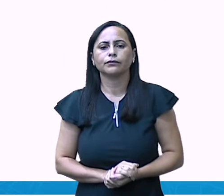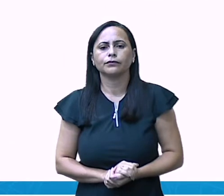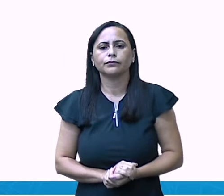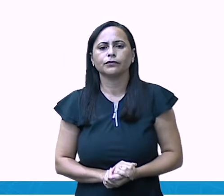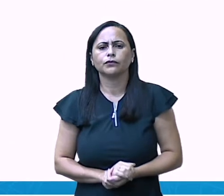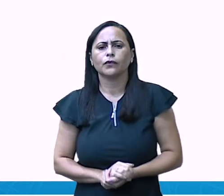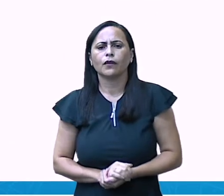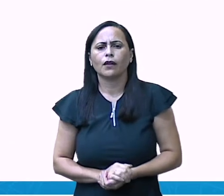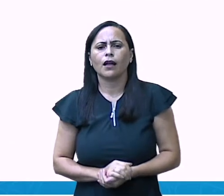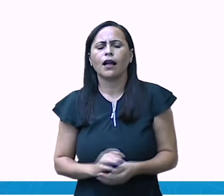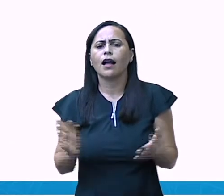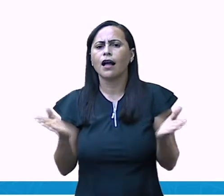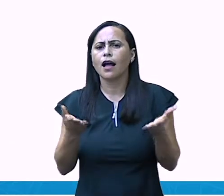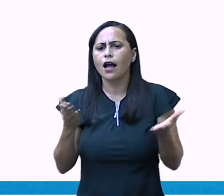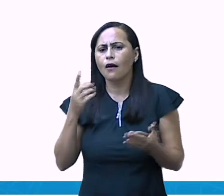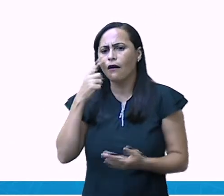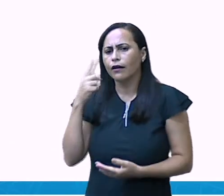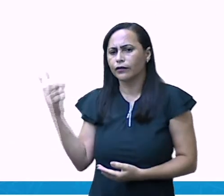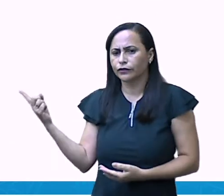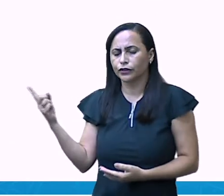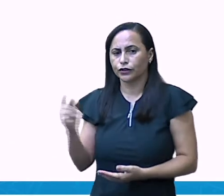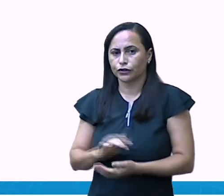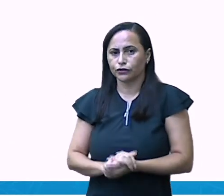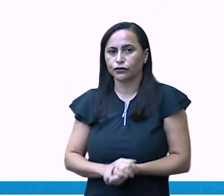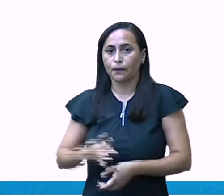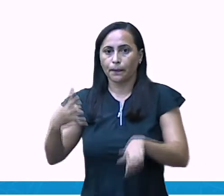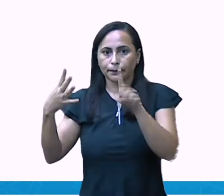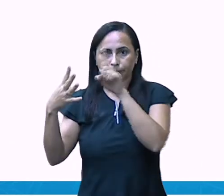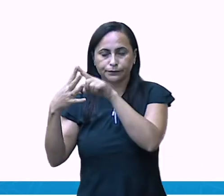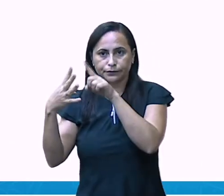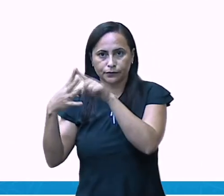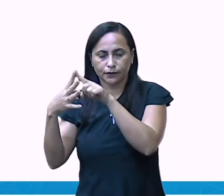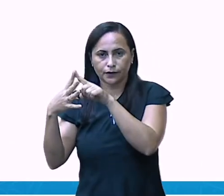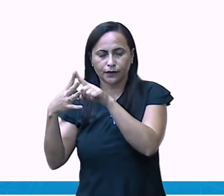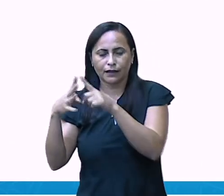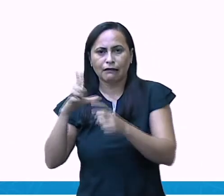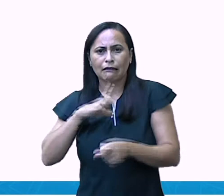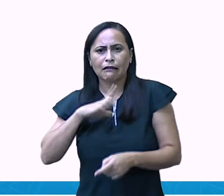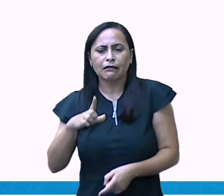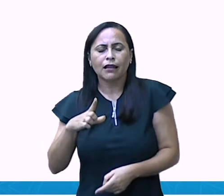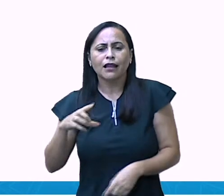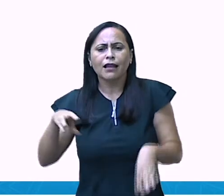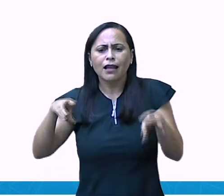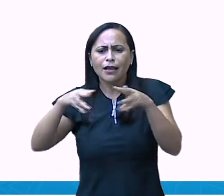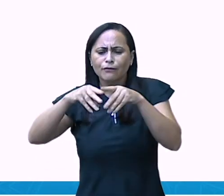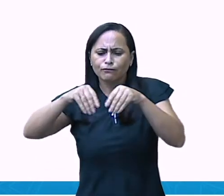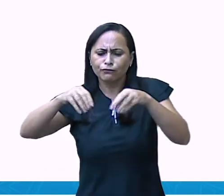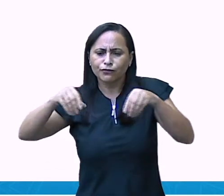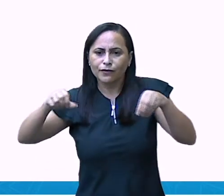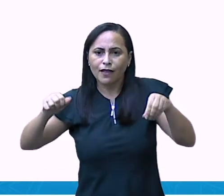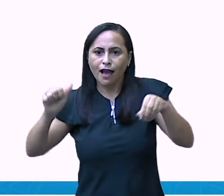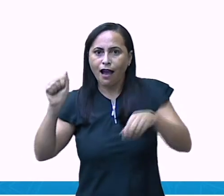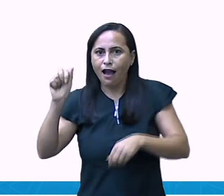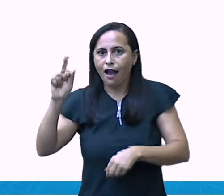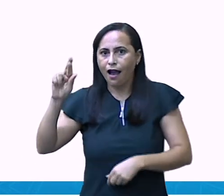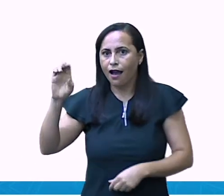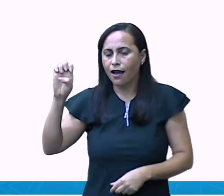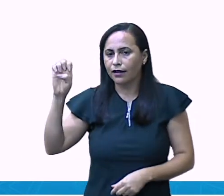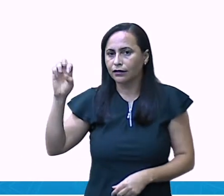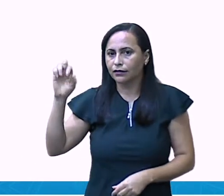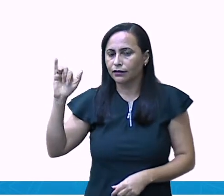Solo arenoso. Observe, olha lá. Grande quantidade de areia, pobre em